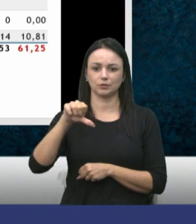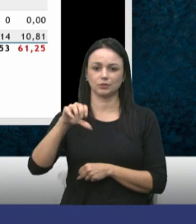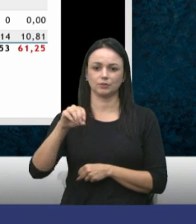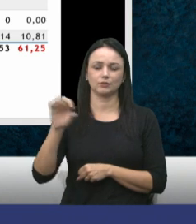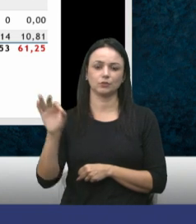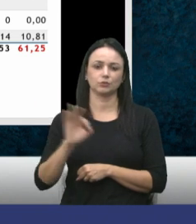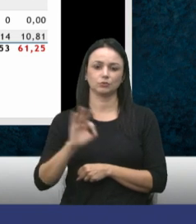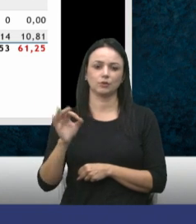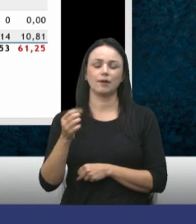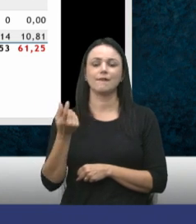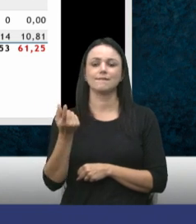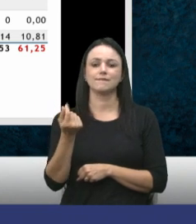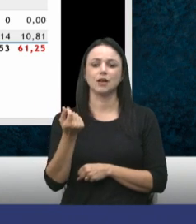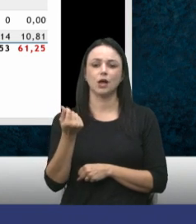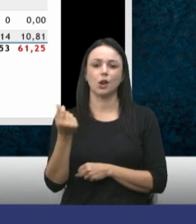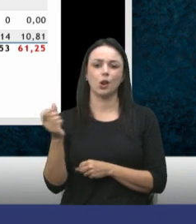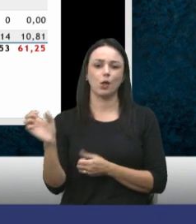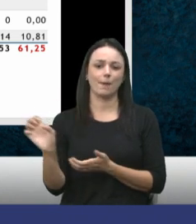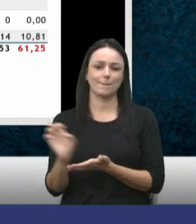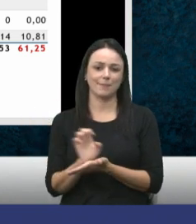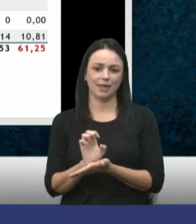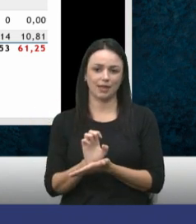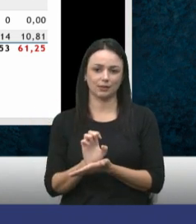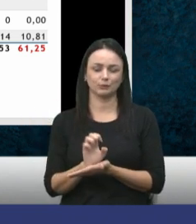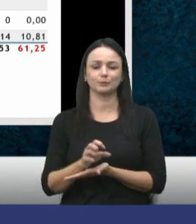83,90% em valores empenhados,